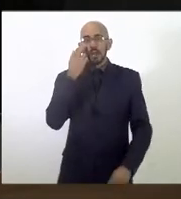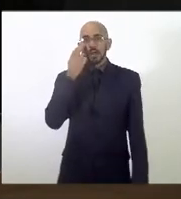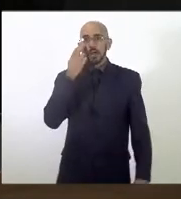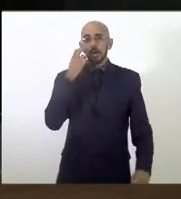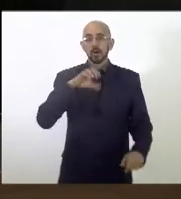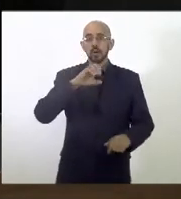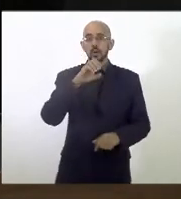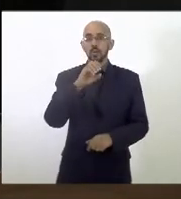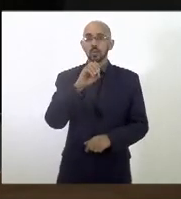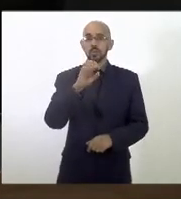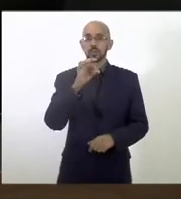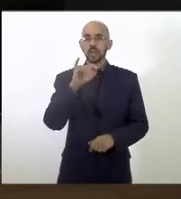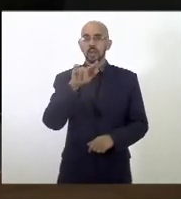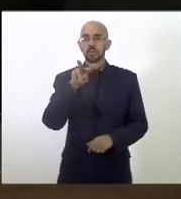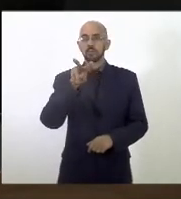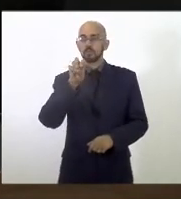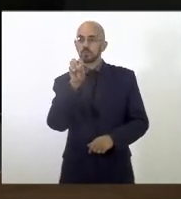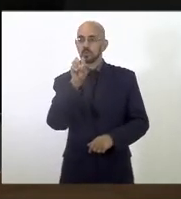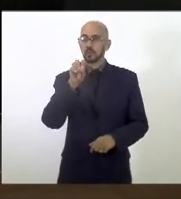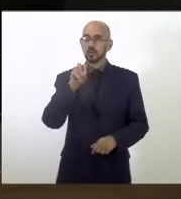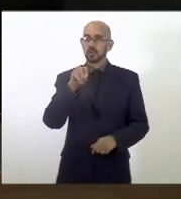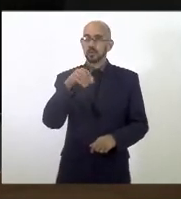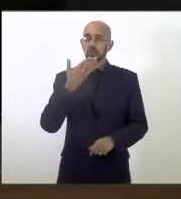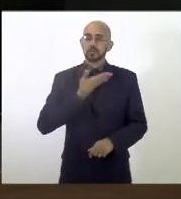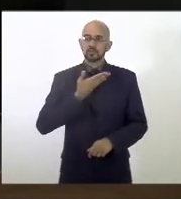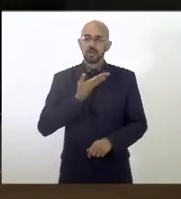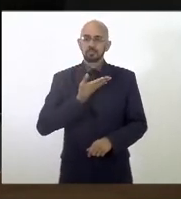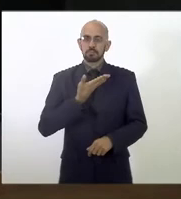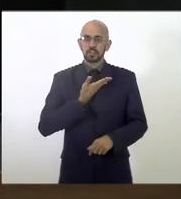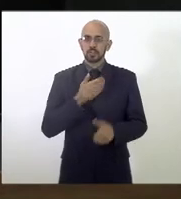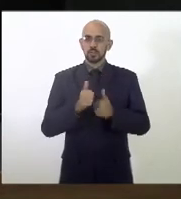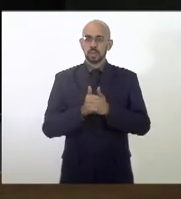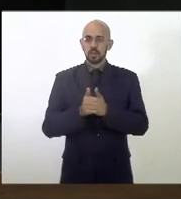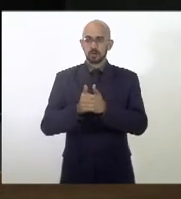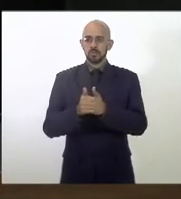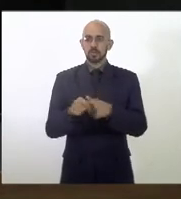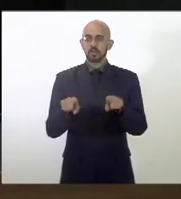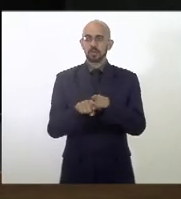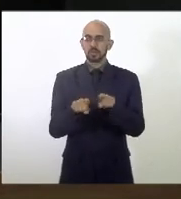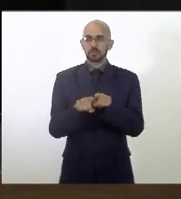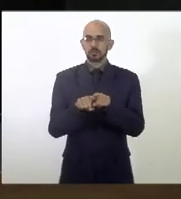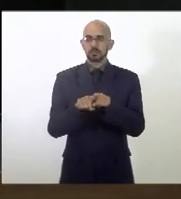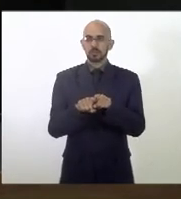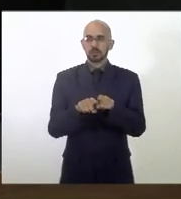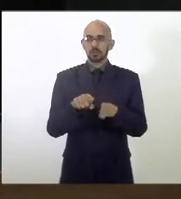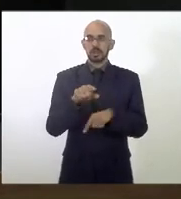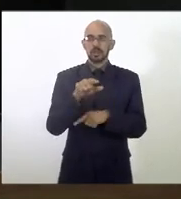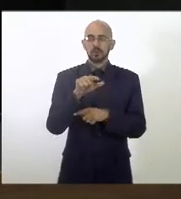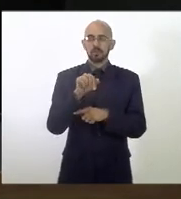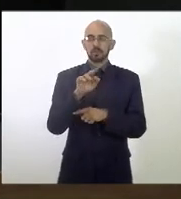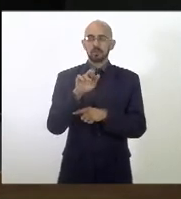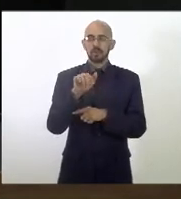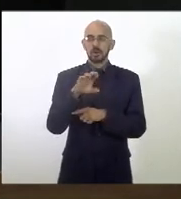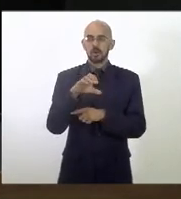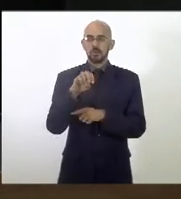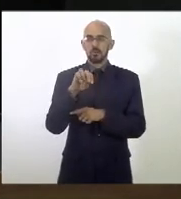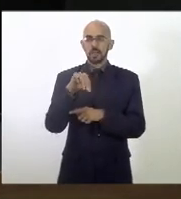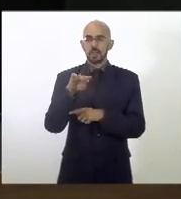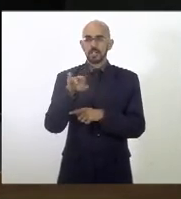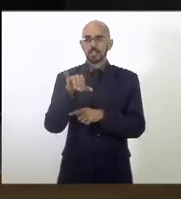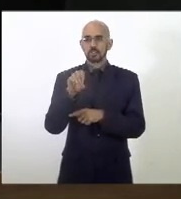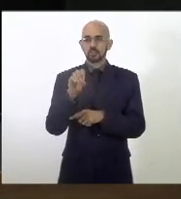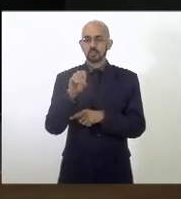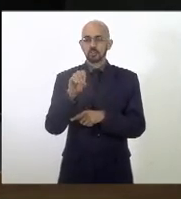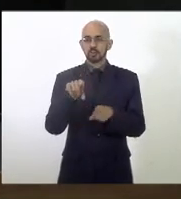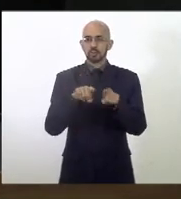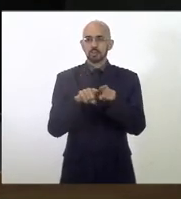Otávio Barreto, nosso amigo, que acompanha também aqui pela FEComércio os trabalhos da Assembleia, e também Pedro Paulo, nosso querido